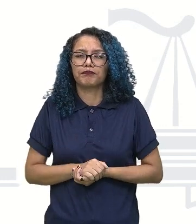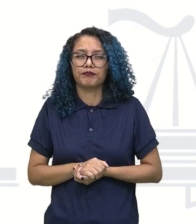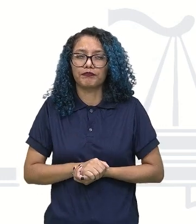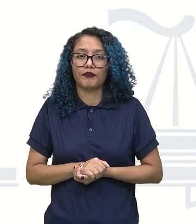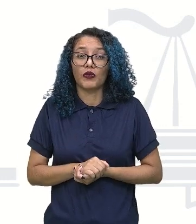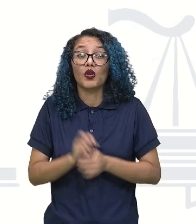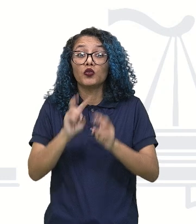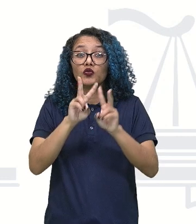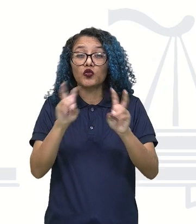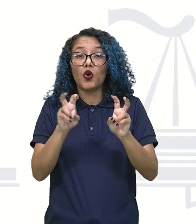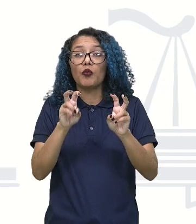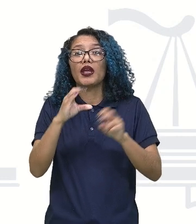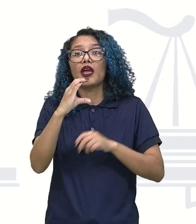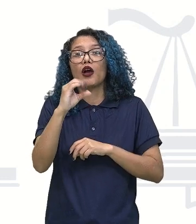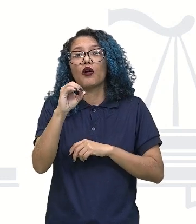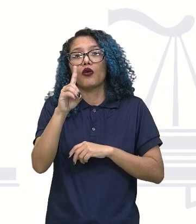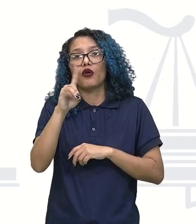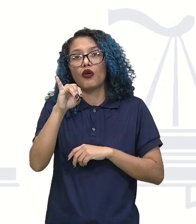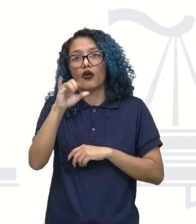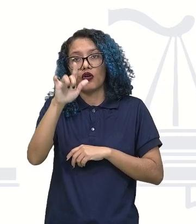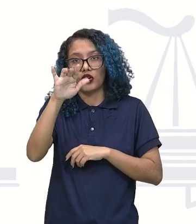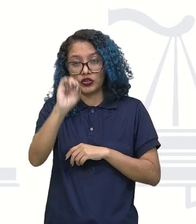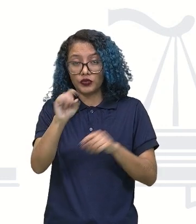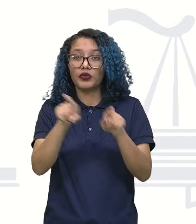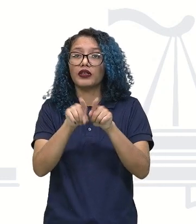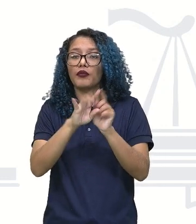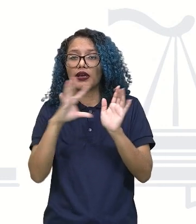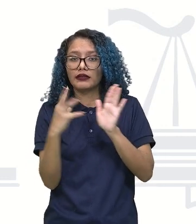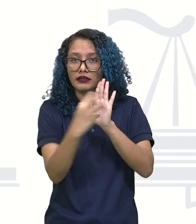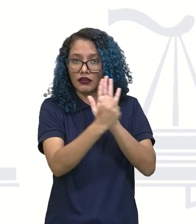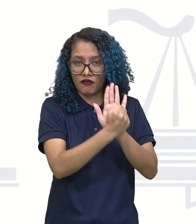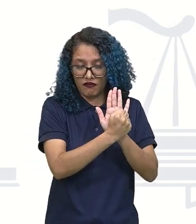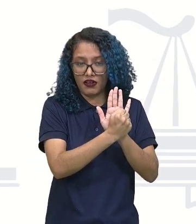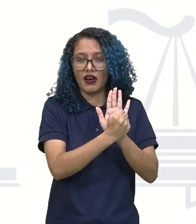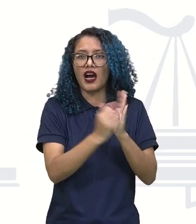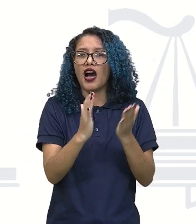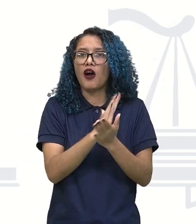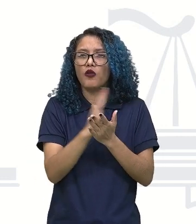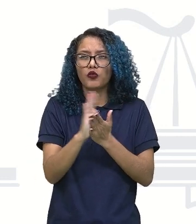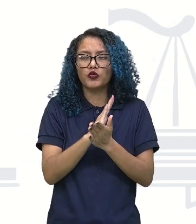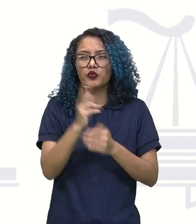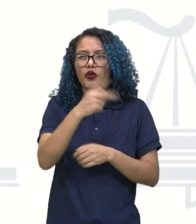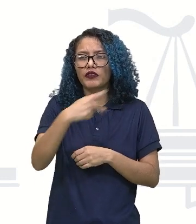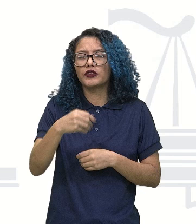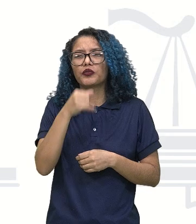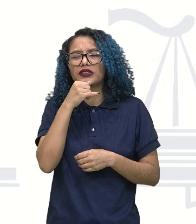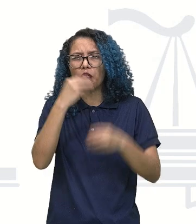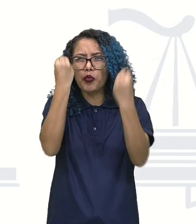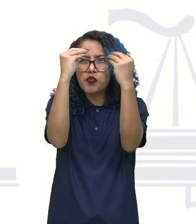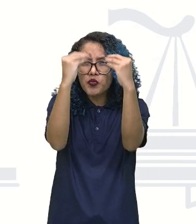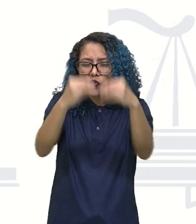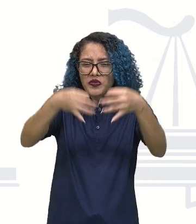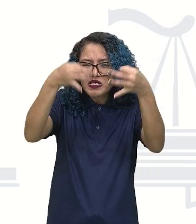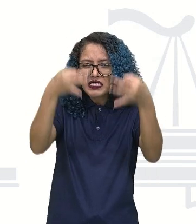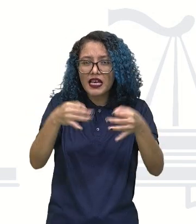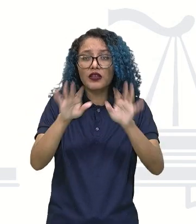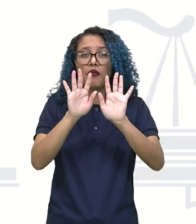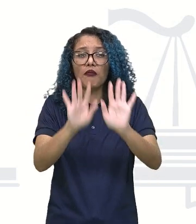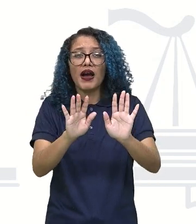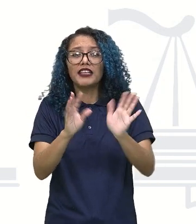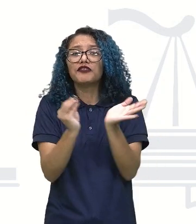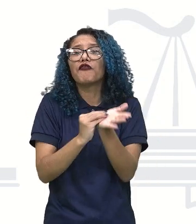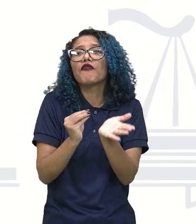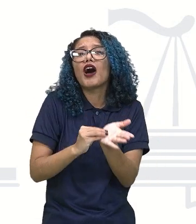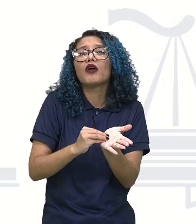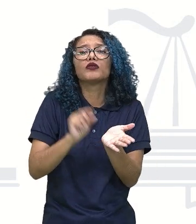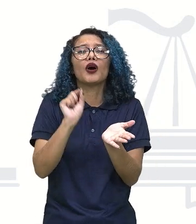código e salvar. Alguns professores, eles preenchem, fazem todo esse preenchimento, mas no final eles não colocam o código e nem salvam.